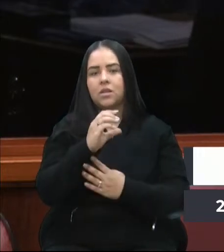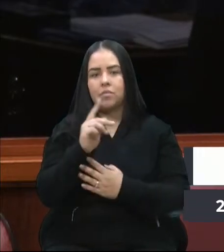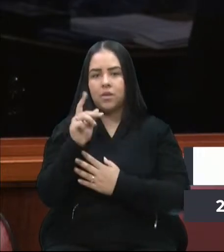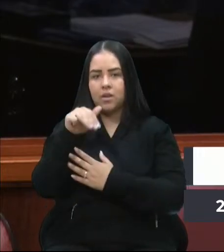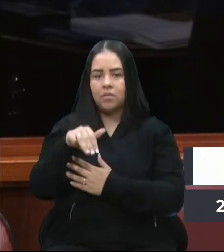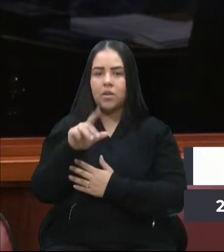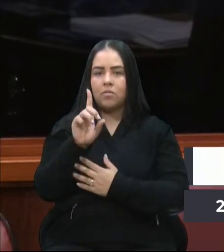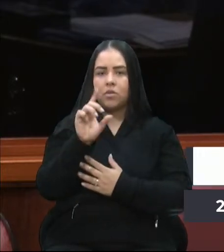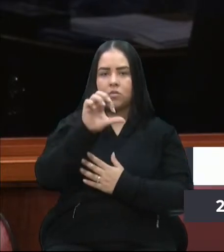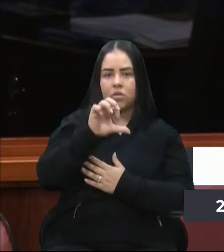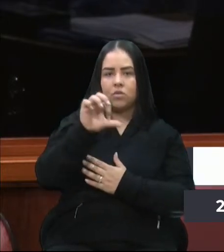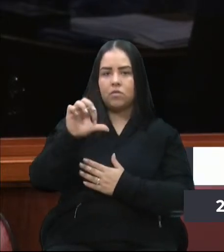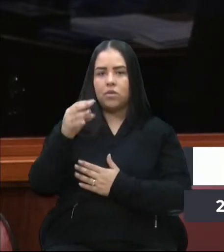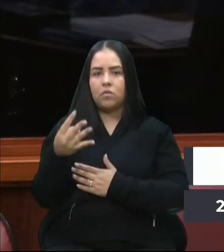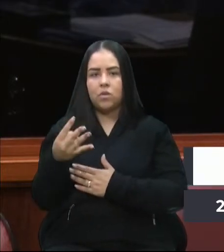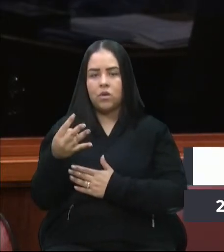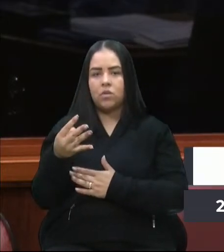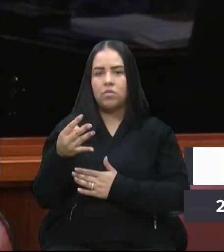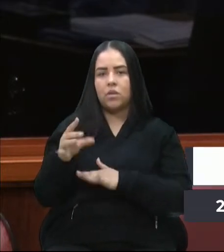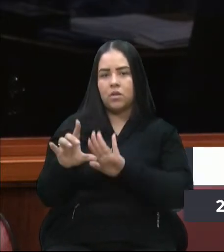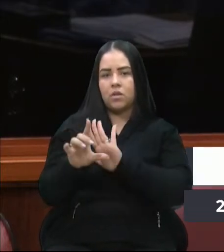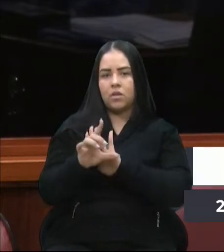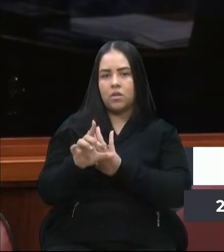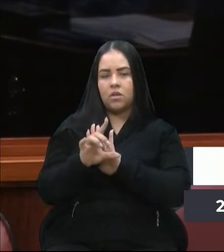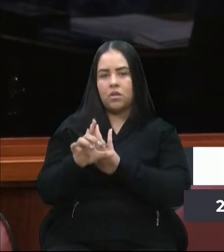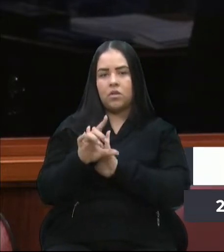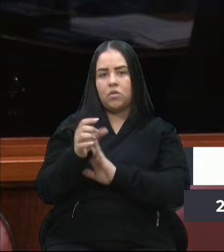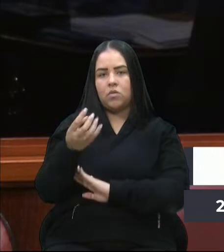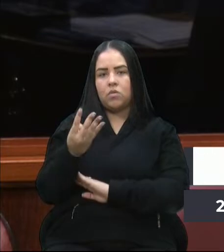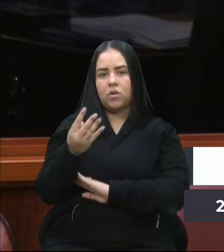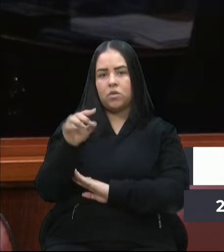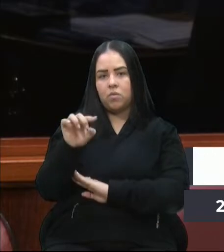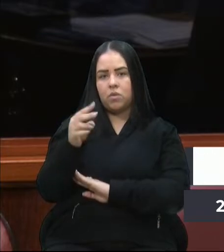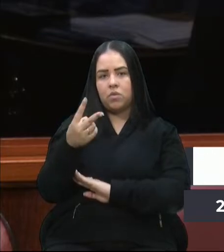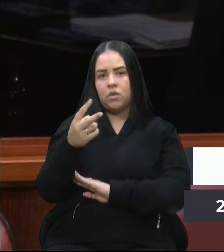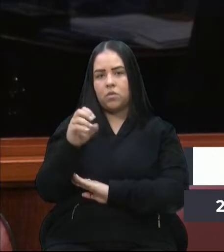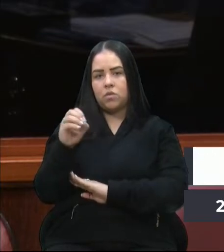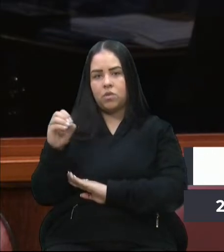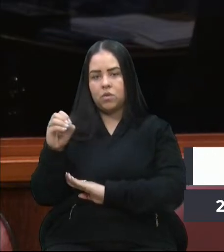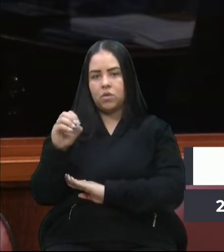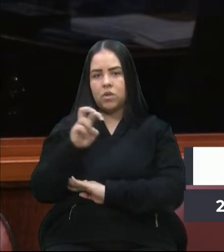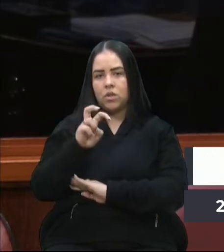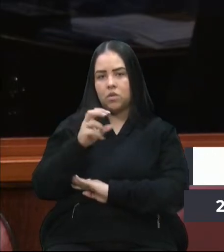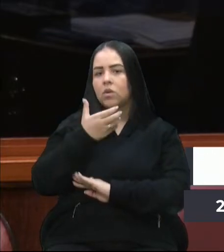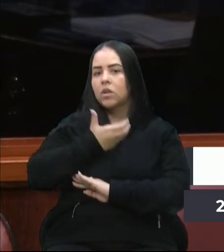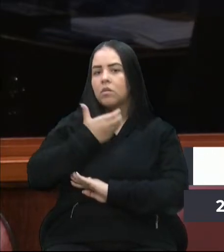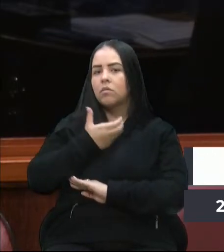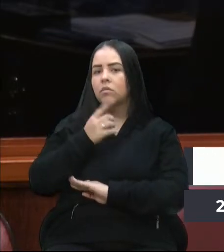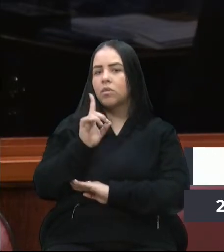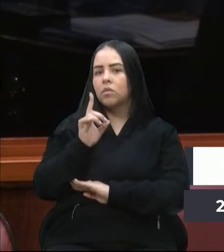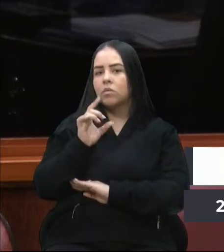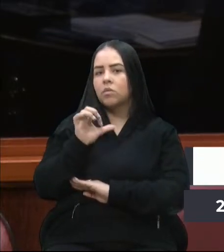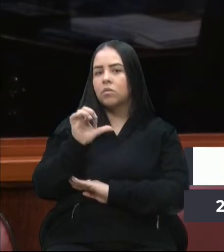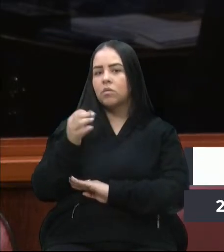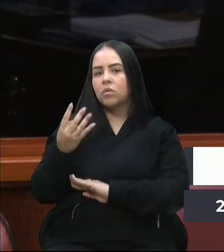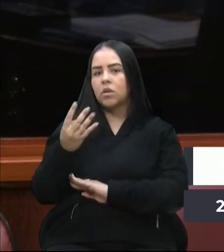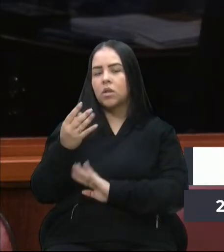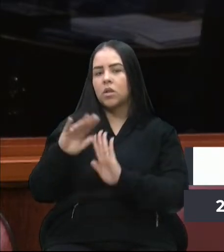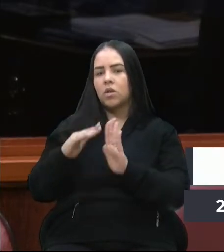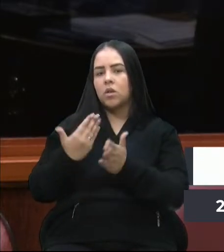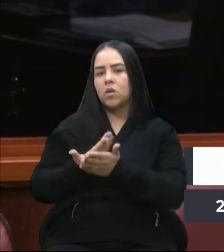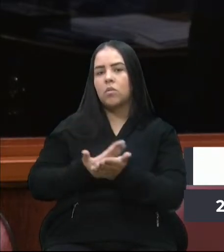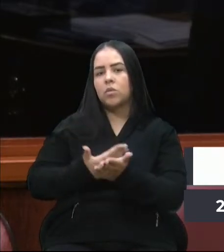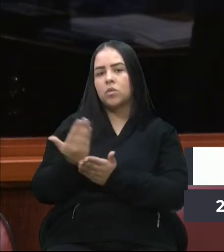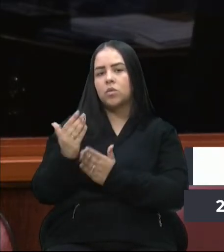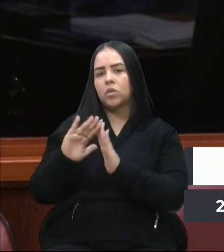Em 94, pela lei de denominação número 4.200, de 5 de dezembro de 94, a escola passou a se chamar